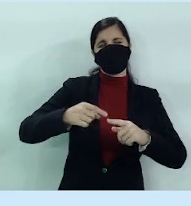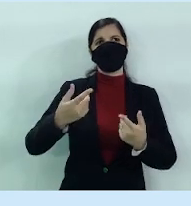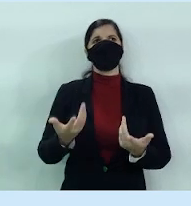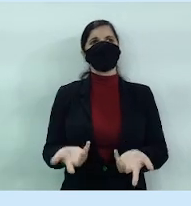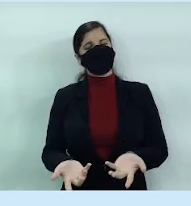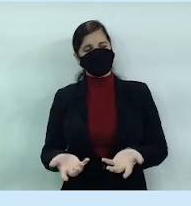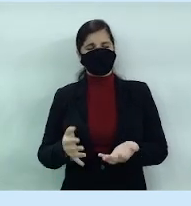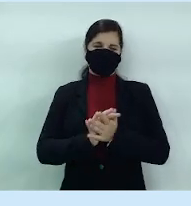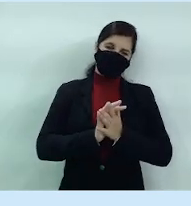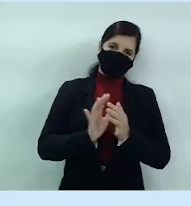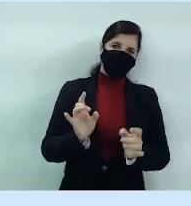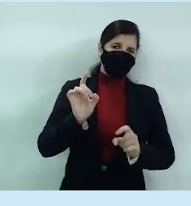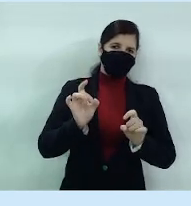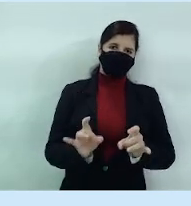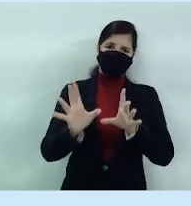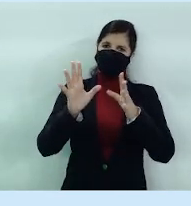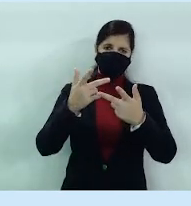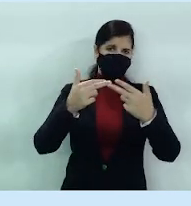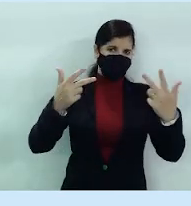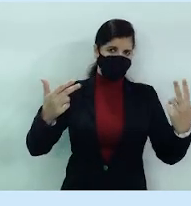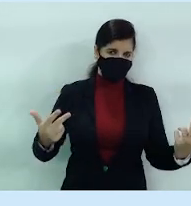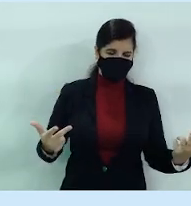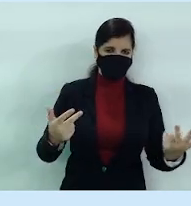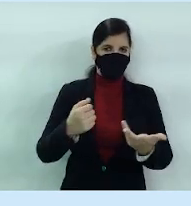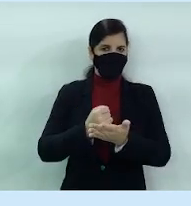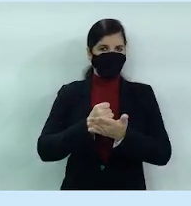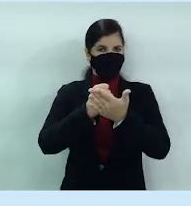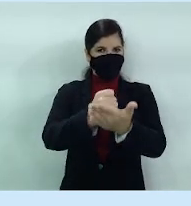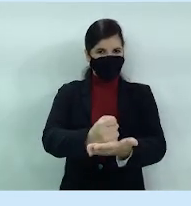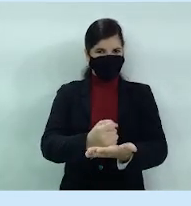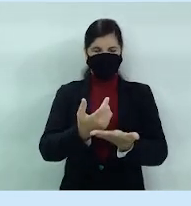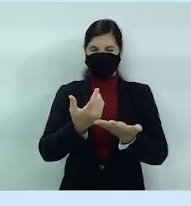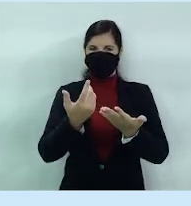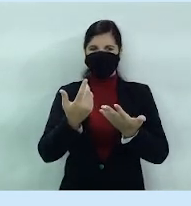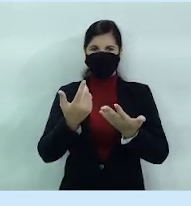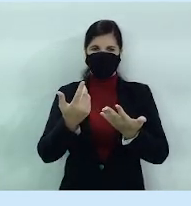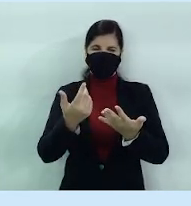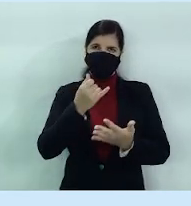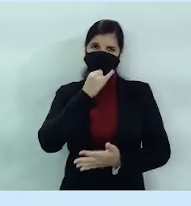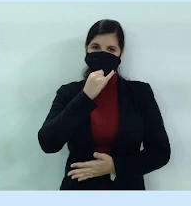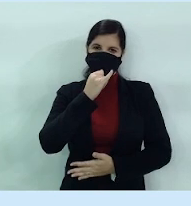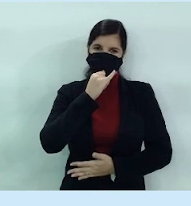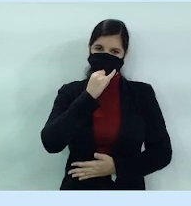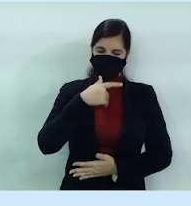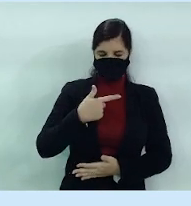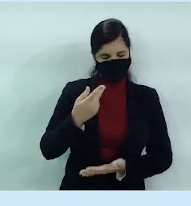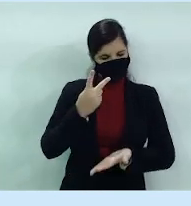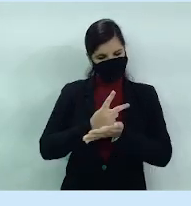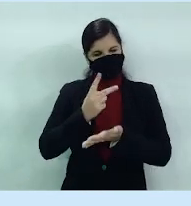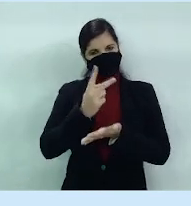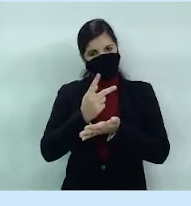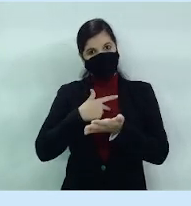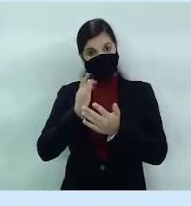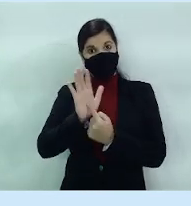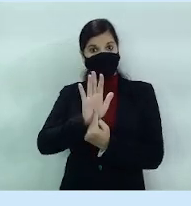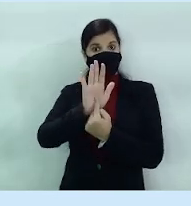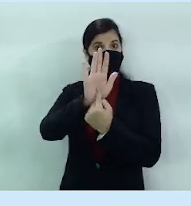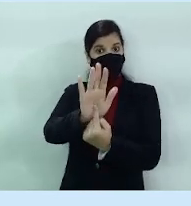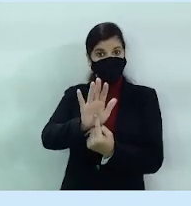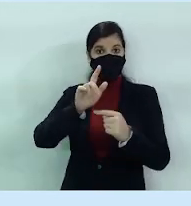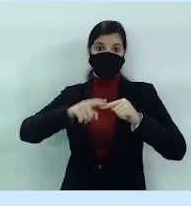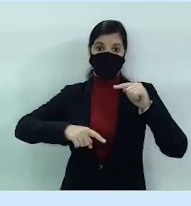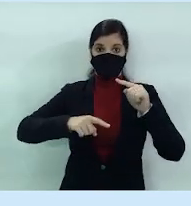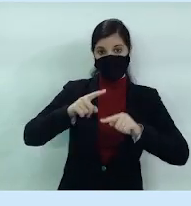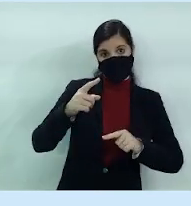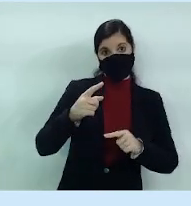você vende alguma coisa, oferece algo. Normalmente, quando a gente faz isso, quando a gente apresenta um produto que a